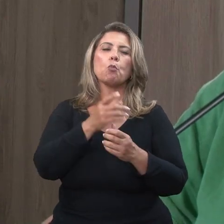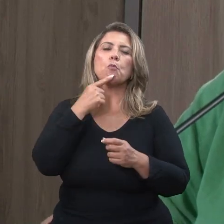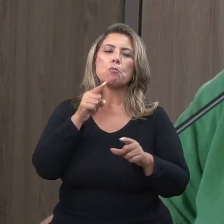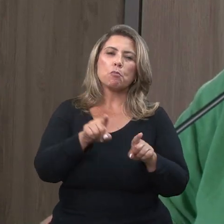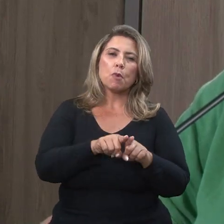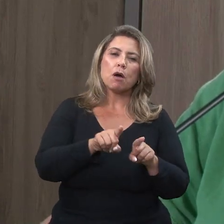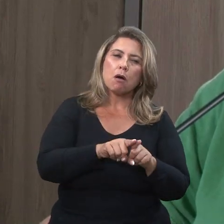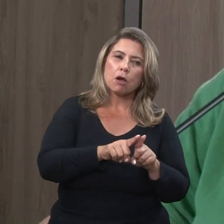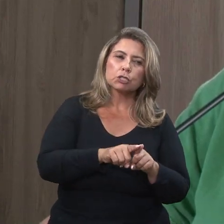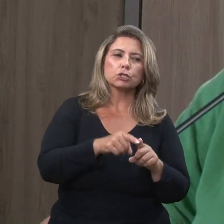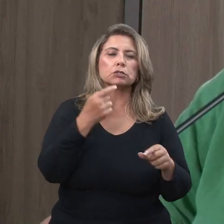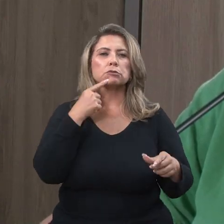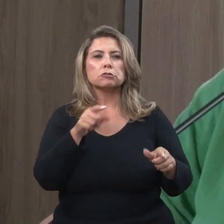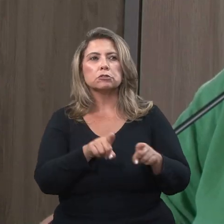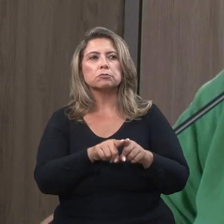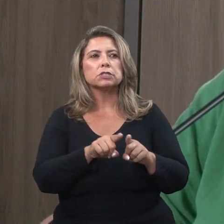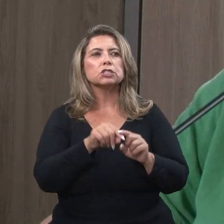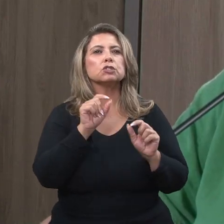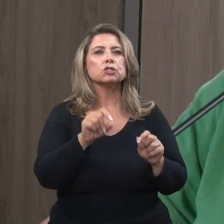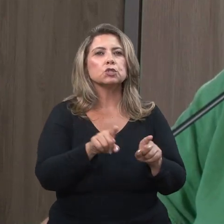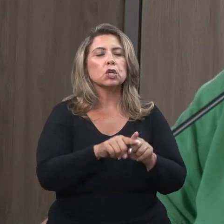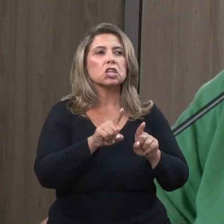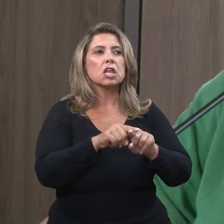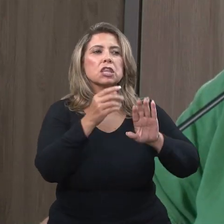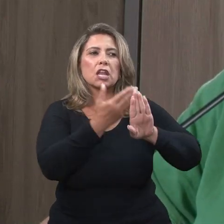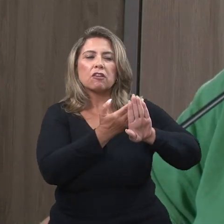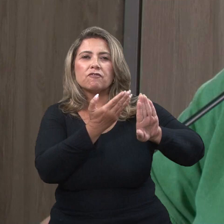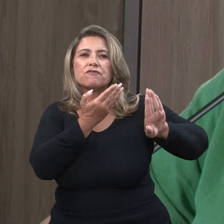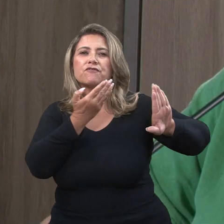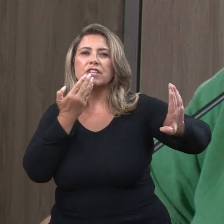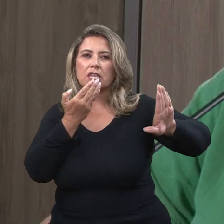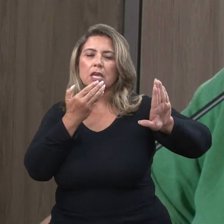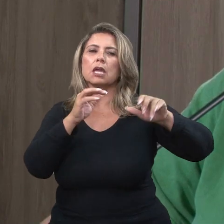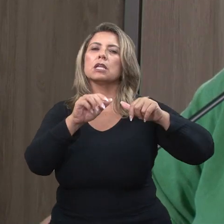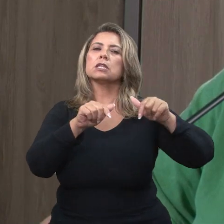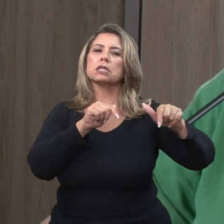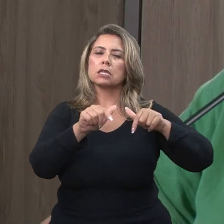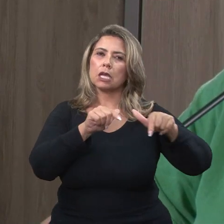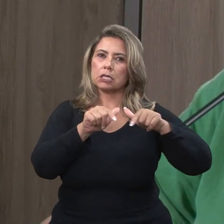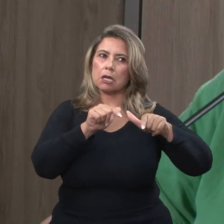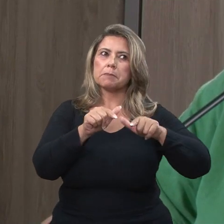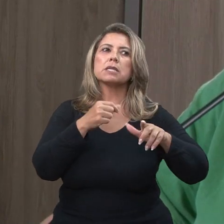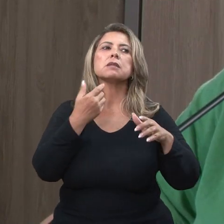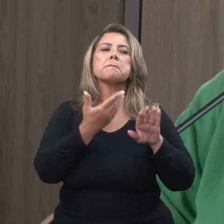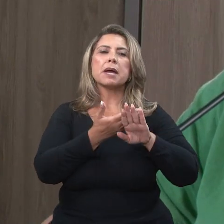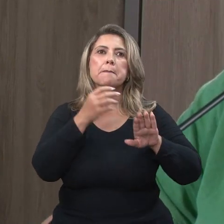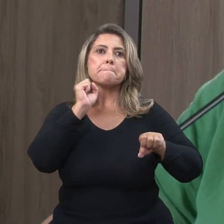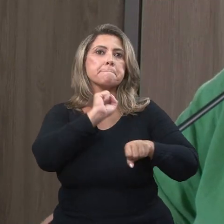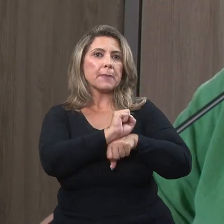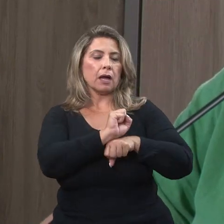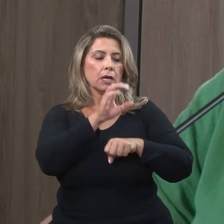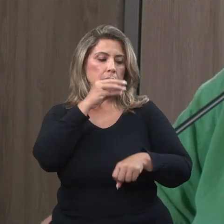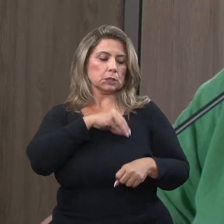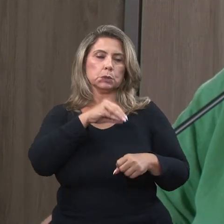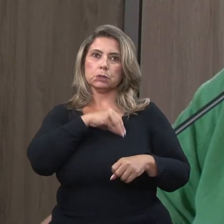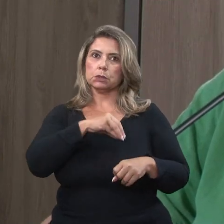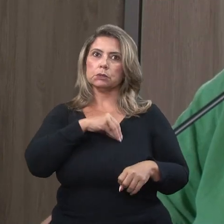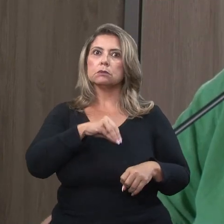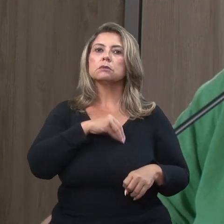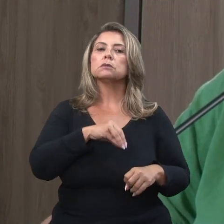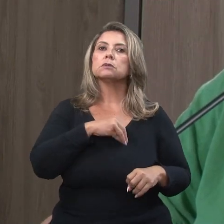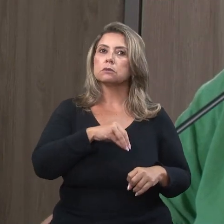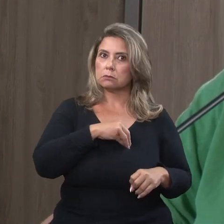por exemplo, uma suspensão. Suspensão, além de ficar afastado do trabalho, ele vai perder remuneração, sem prejuízo de